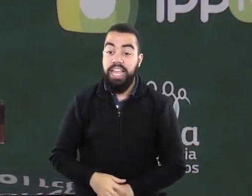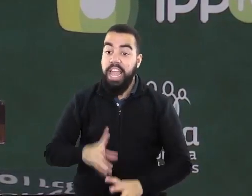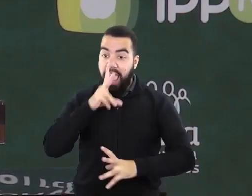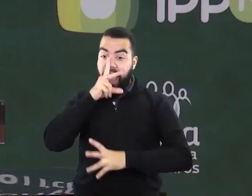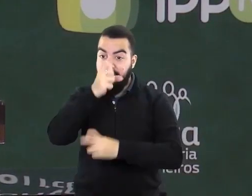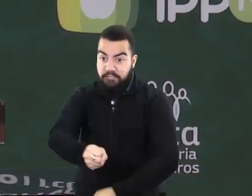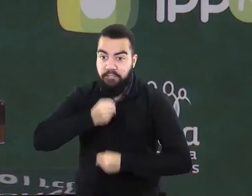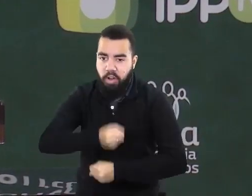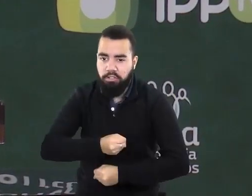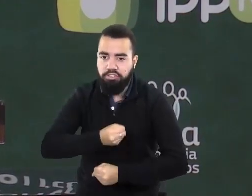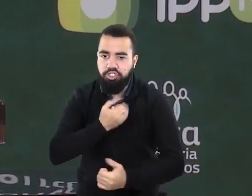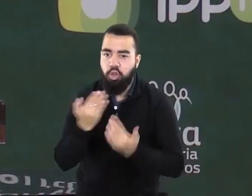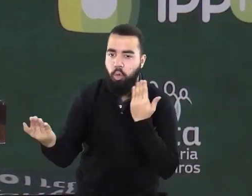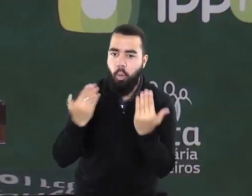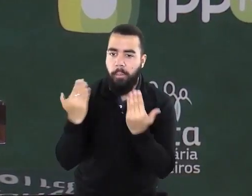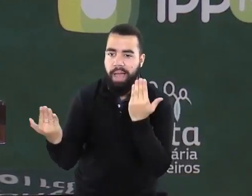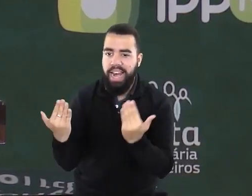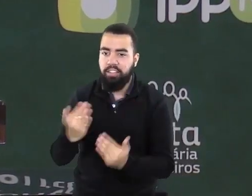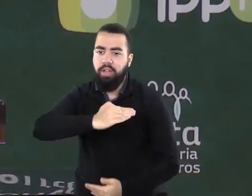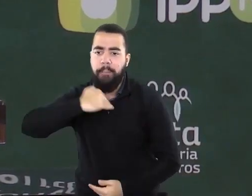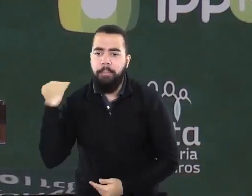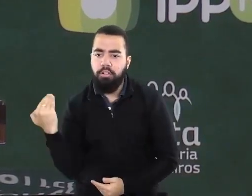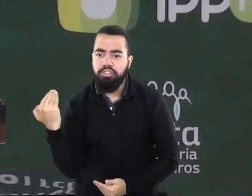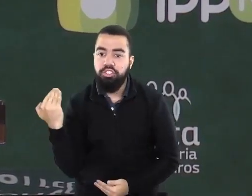Significa o quê? O casamento, o amor no casamento é sacrificial.